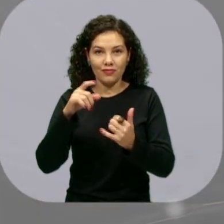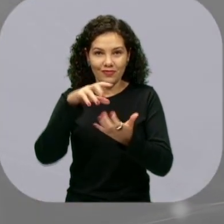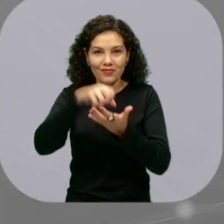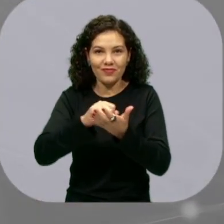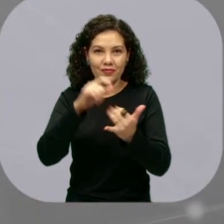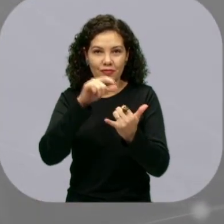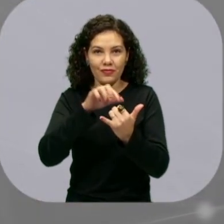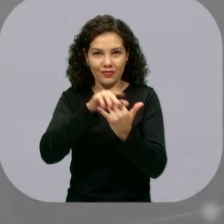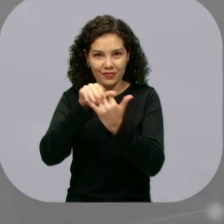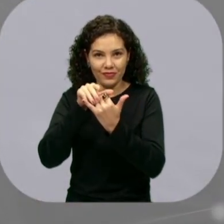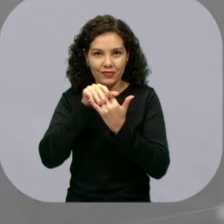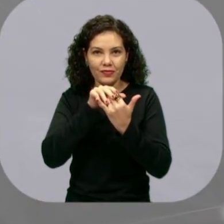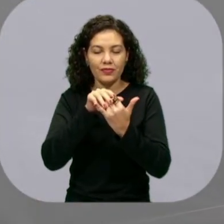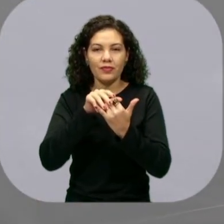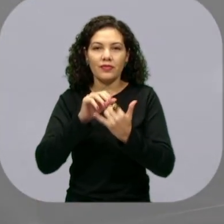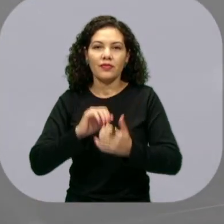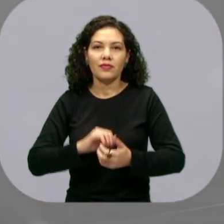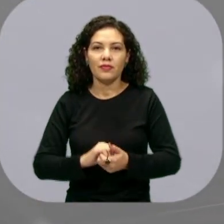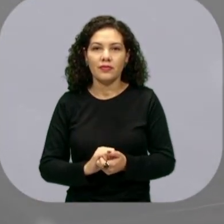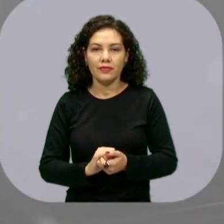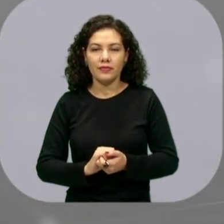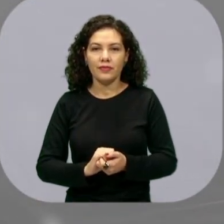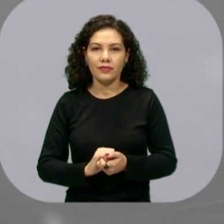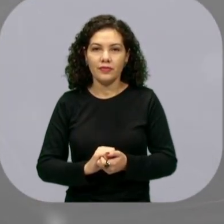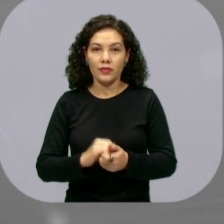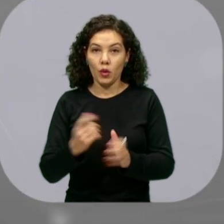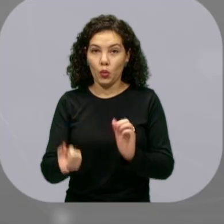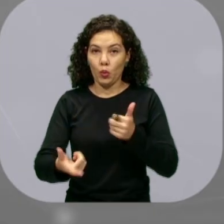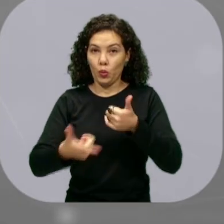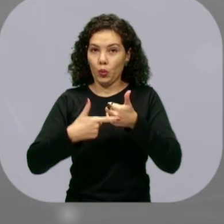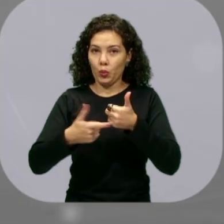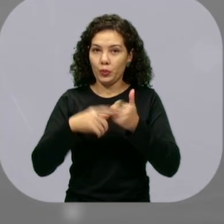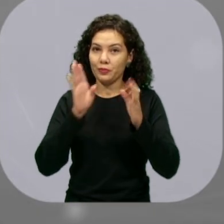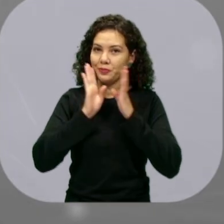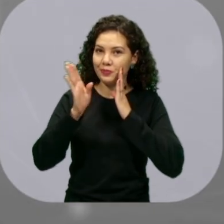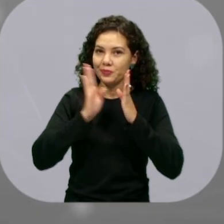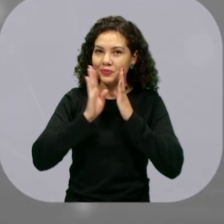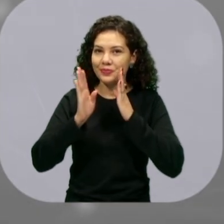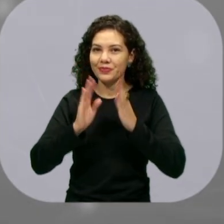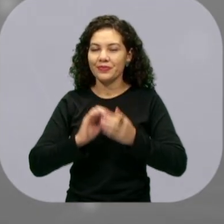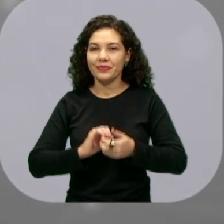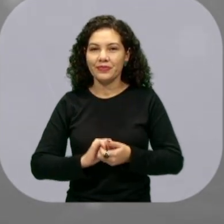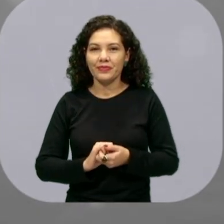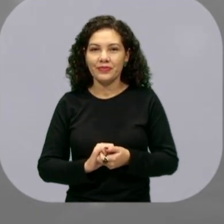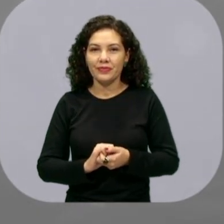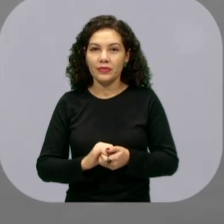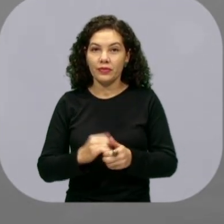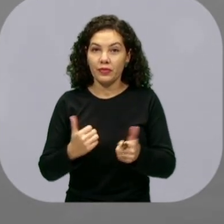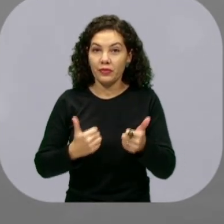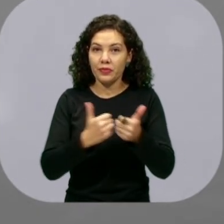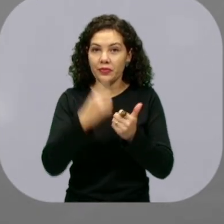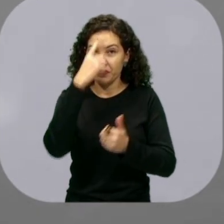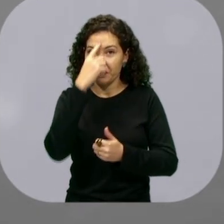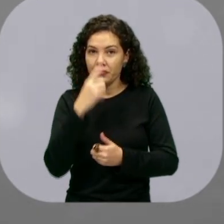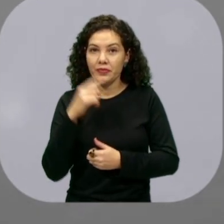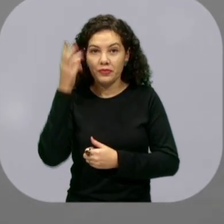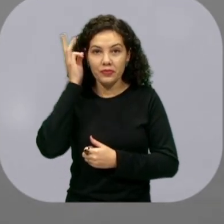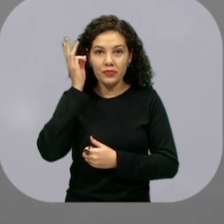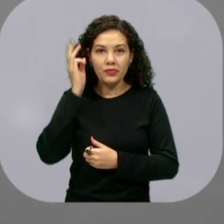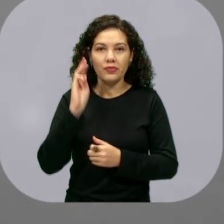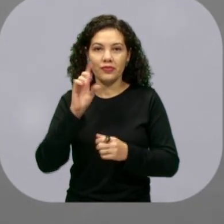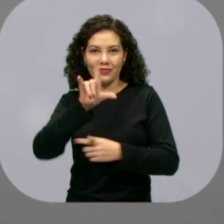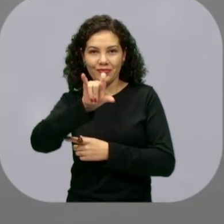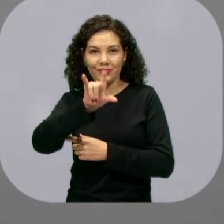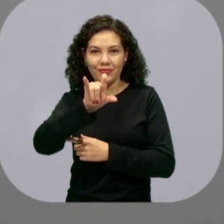Inscreva-se em nosso canal do YouTube. Curta a página no Facebook. Siga o perfil no Spotify,